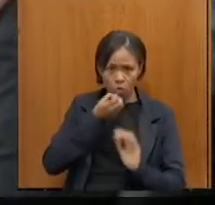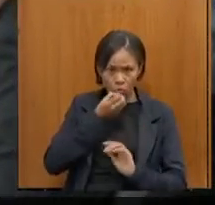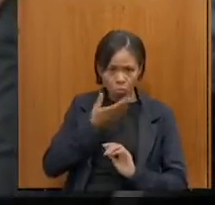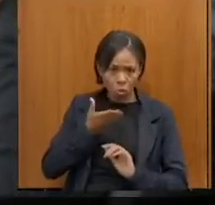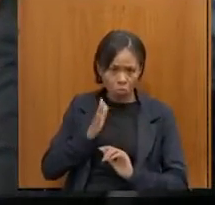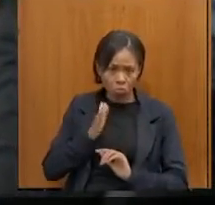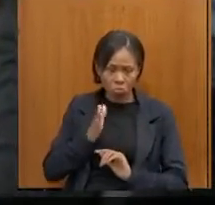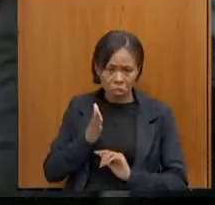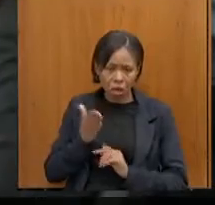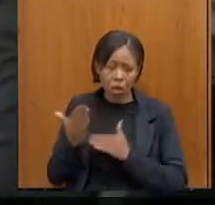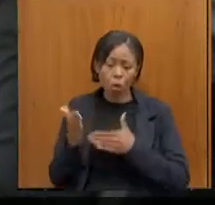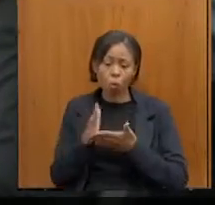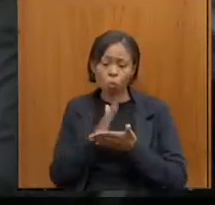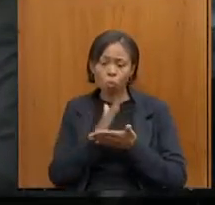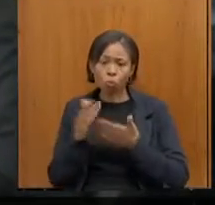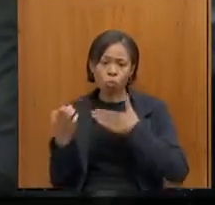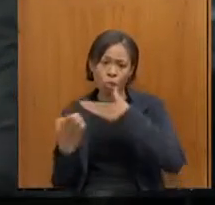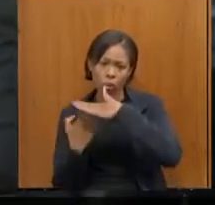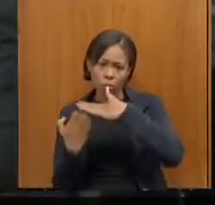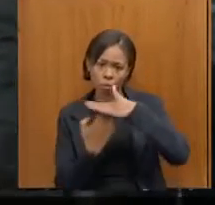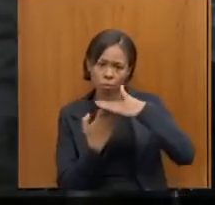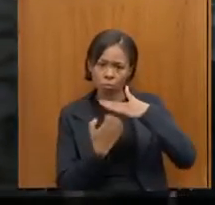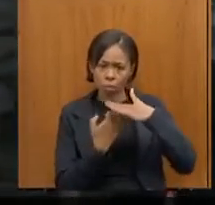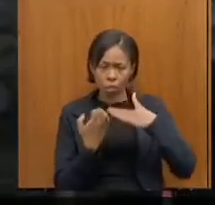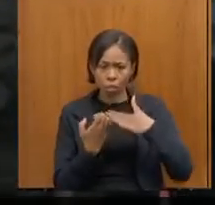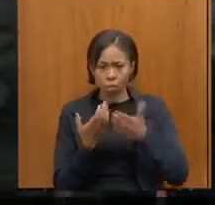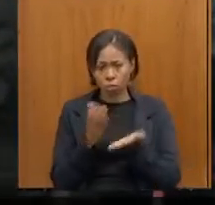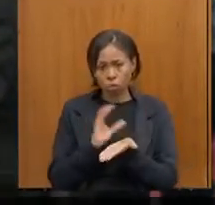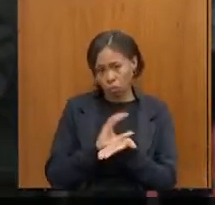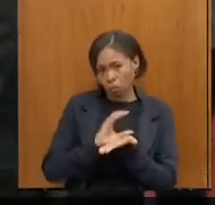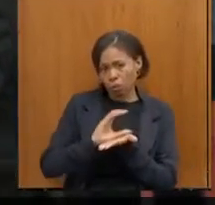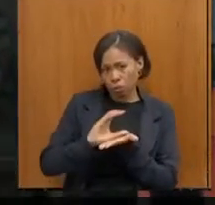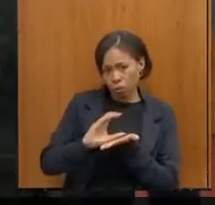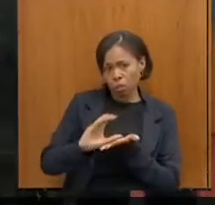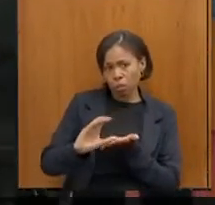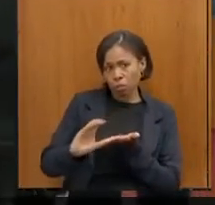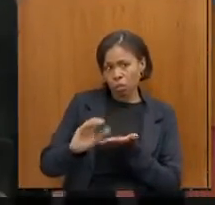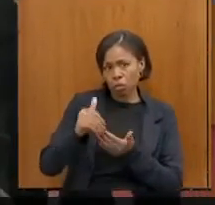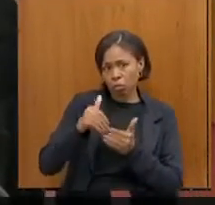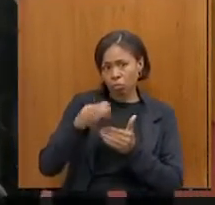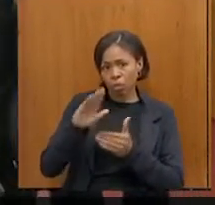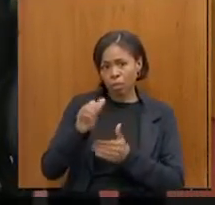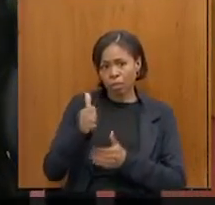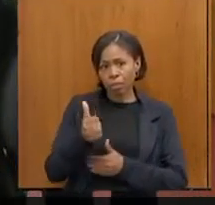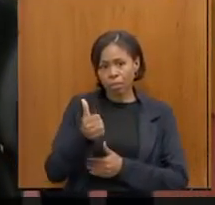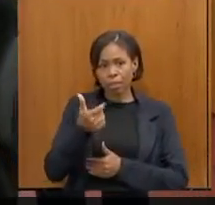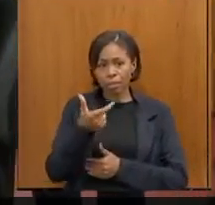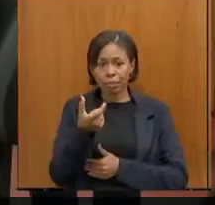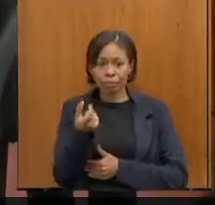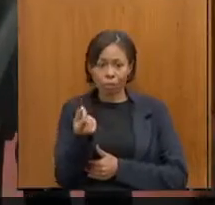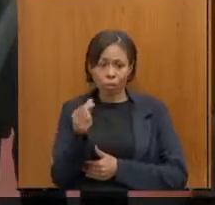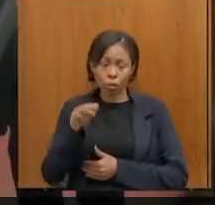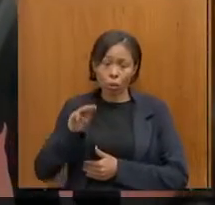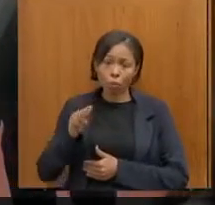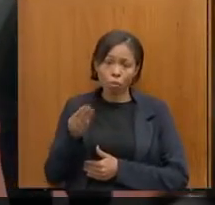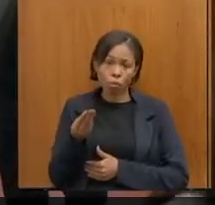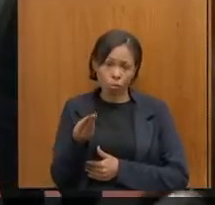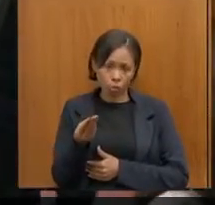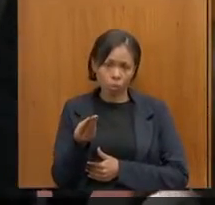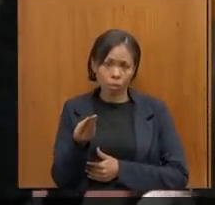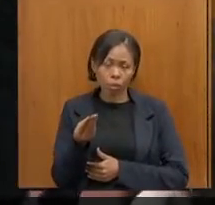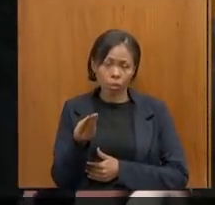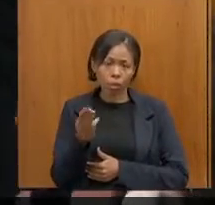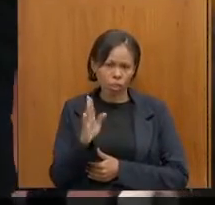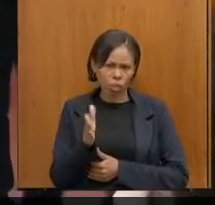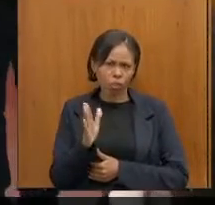virtuosos intenções de investimentos né então assim 120 milhões já nessa gestão Zema bom